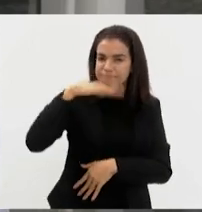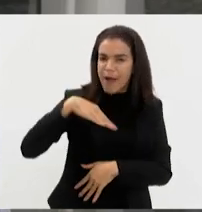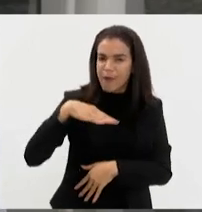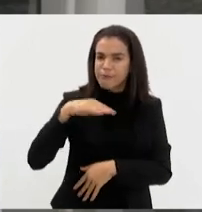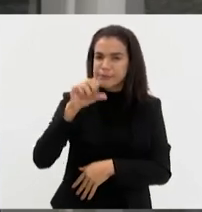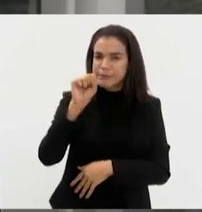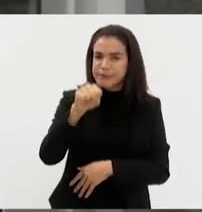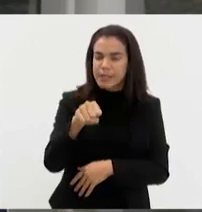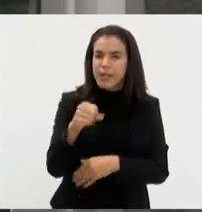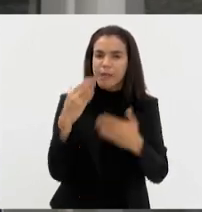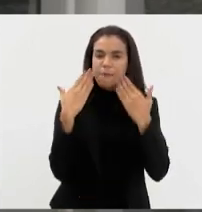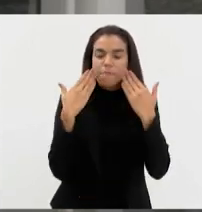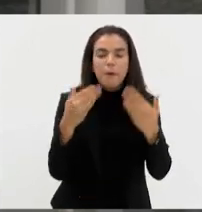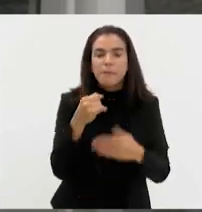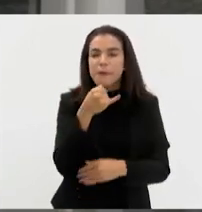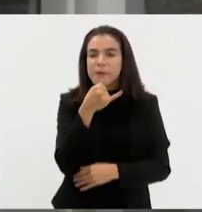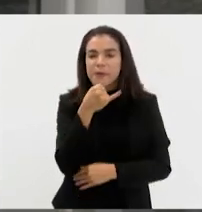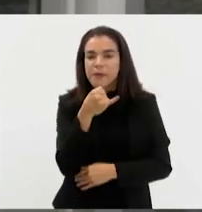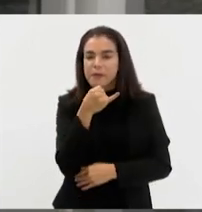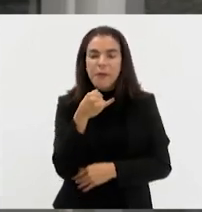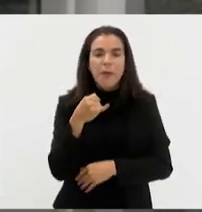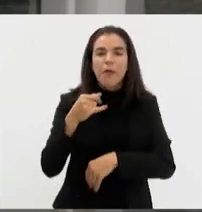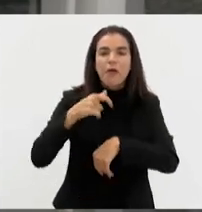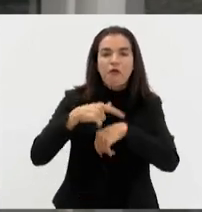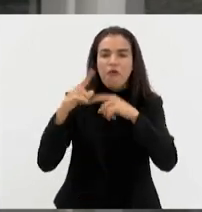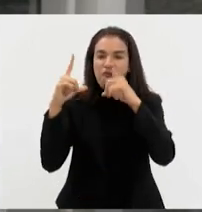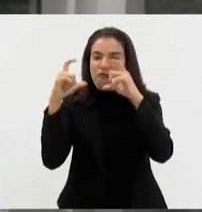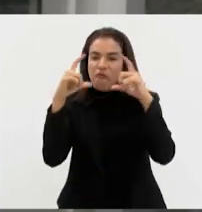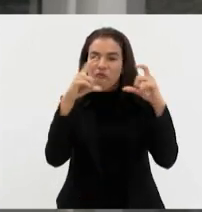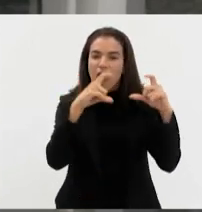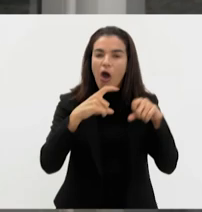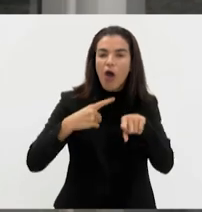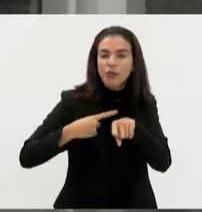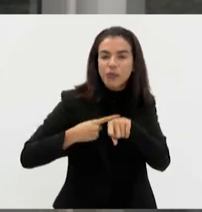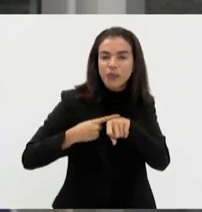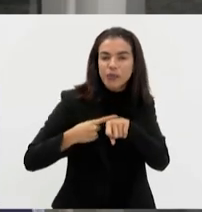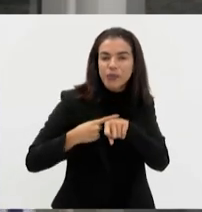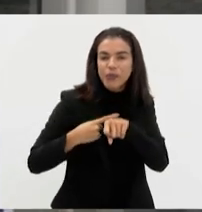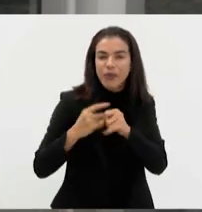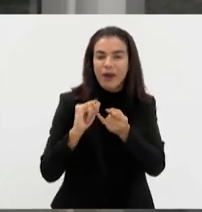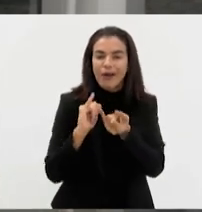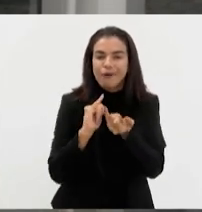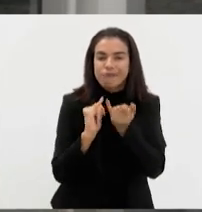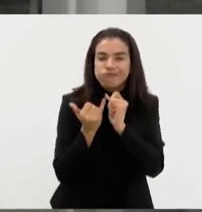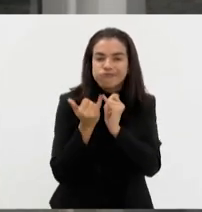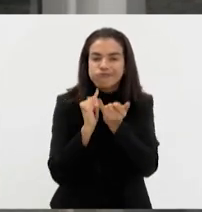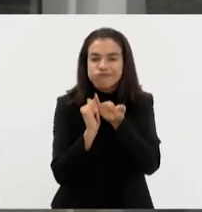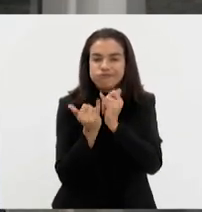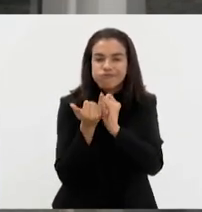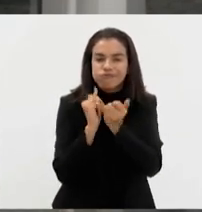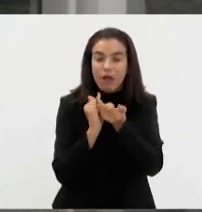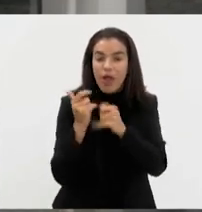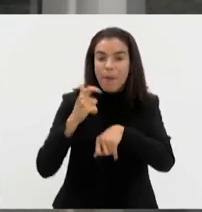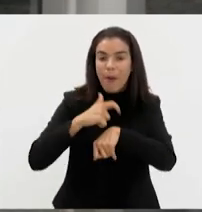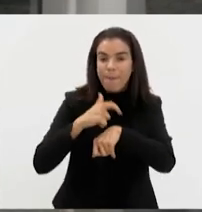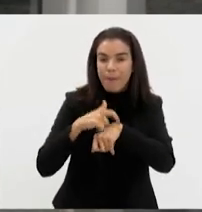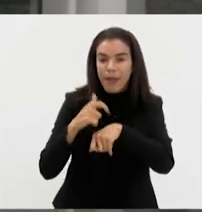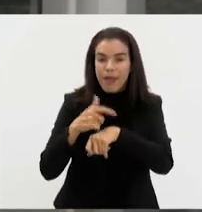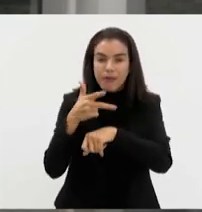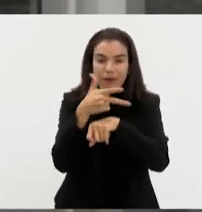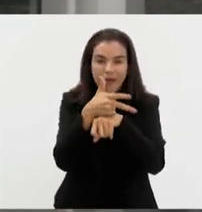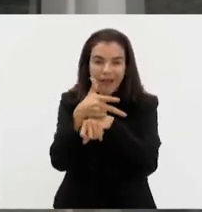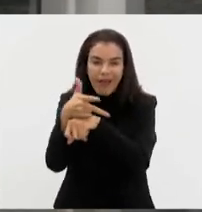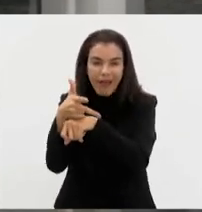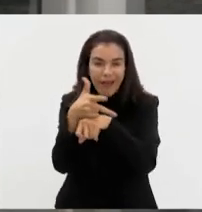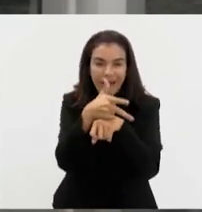Eles exibem, por exemplo, momentos e fotos íntimas que quando foram tiradas ou